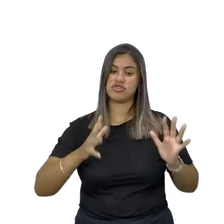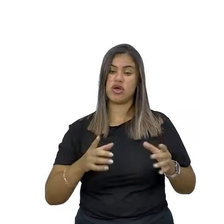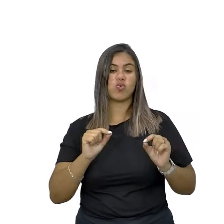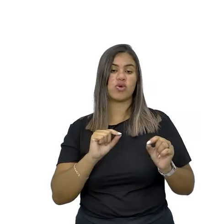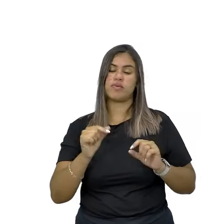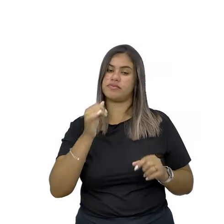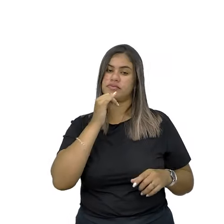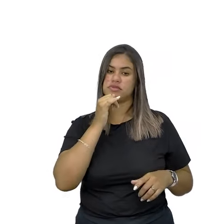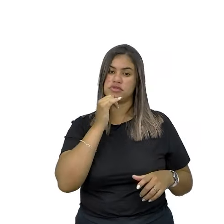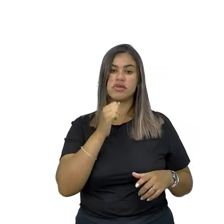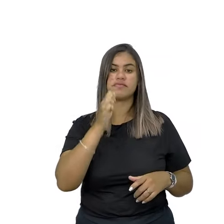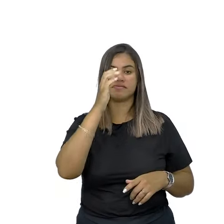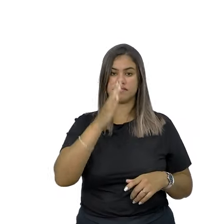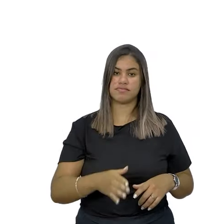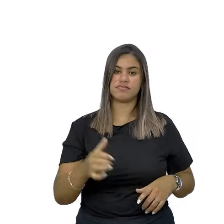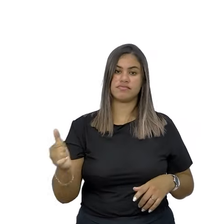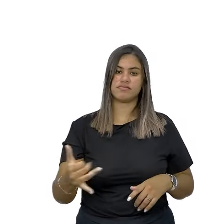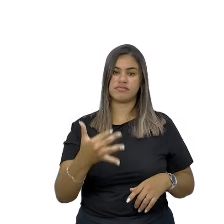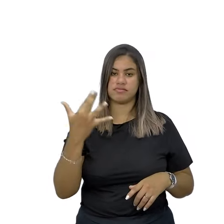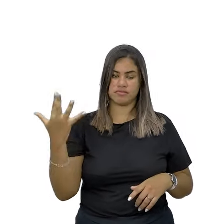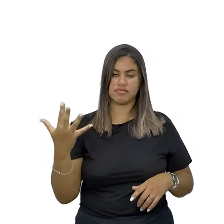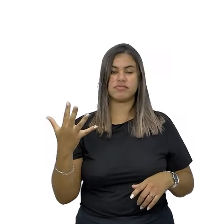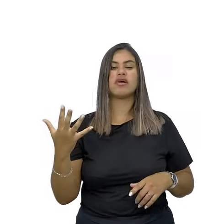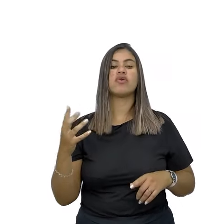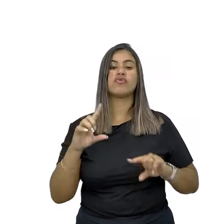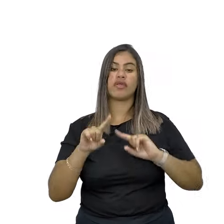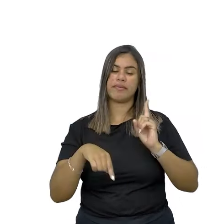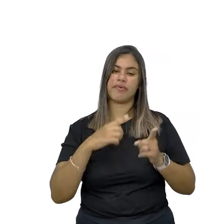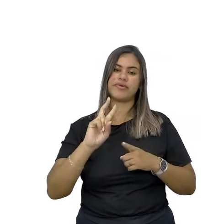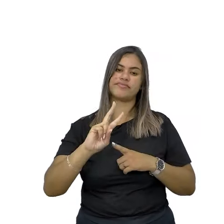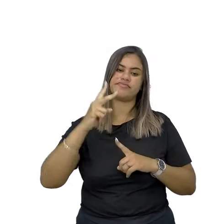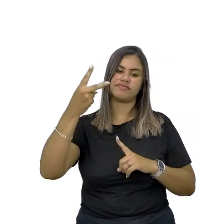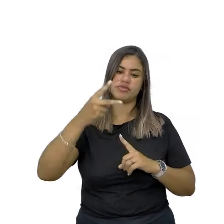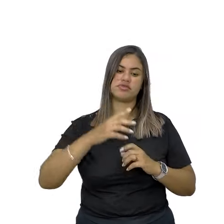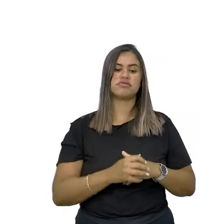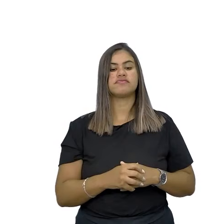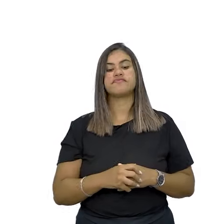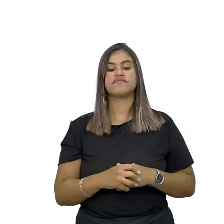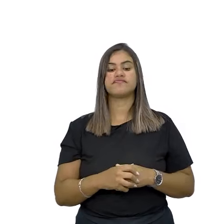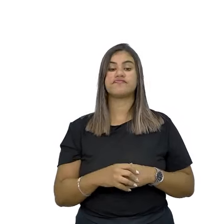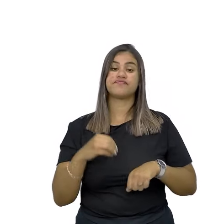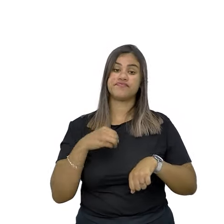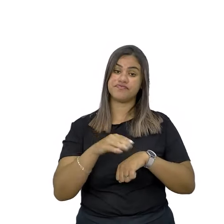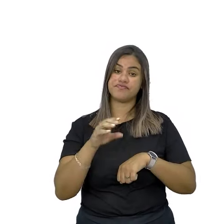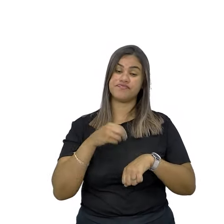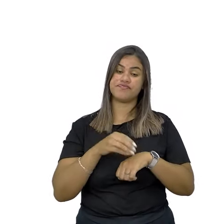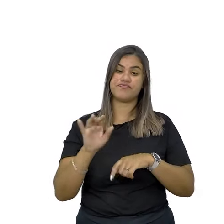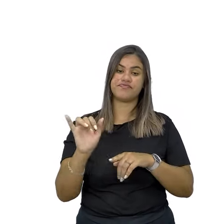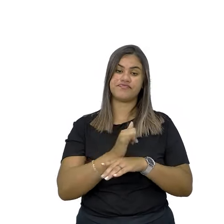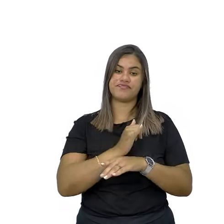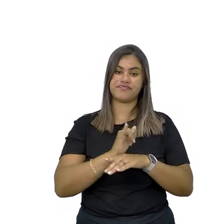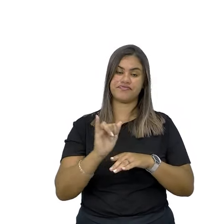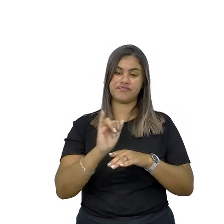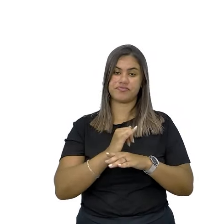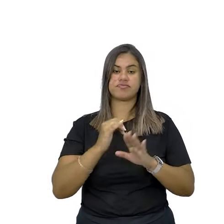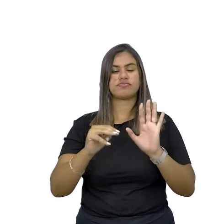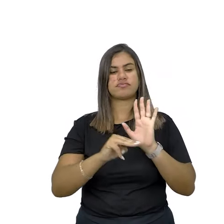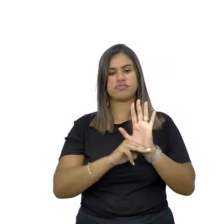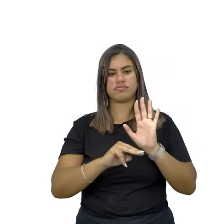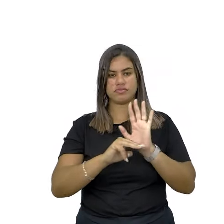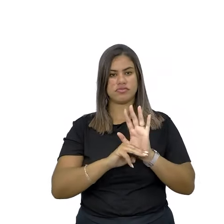fatoração antes de falar em potenciação. As orientações metodológicas que a gente descreveu aqui, que são